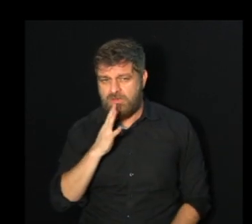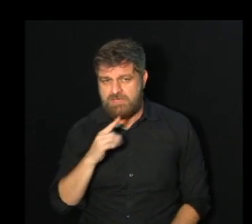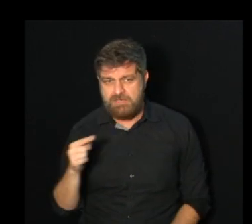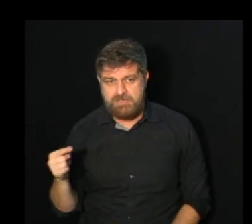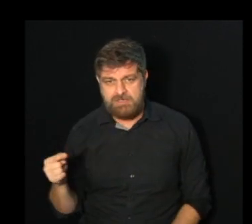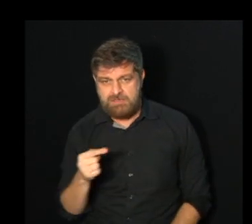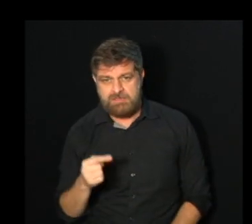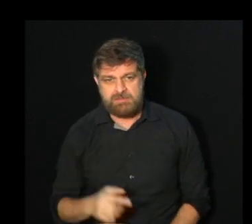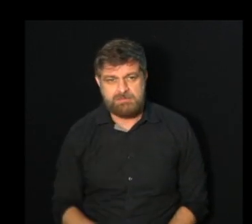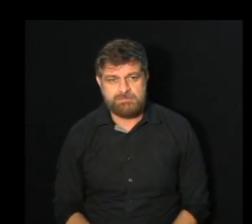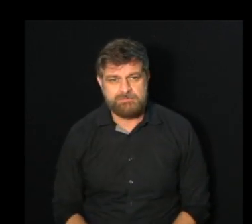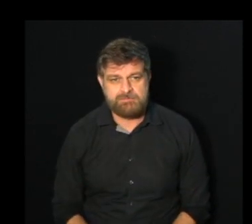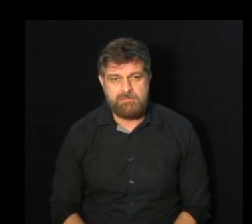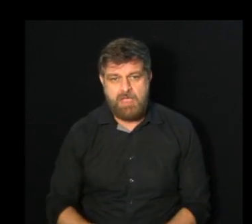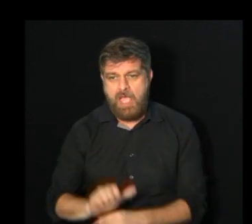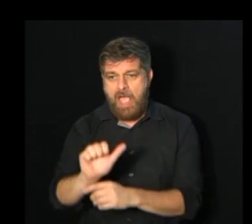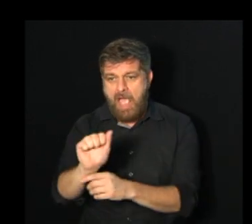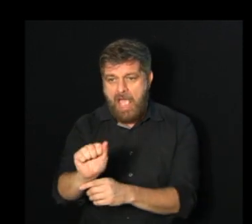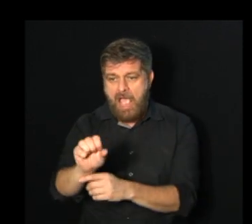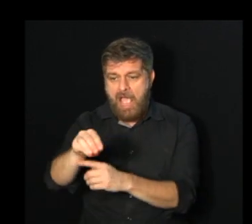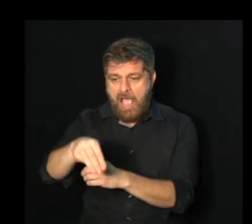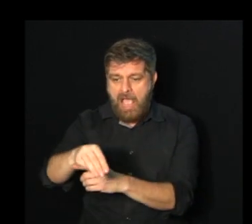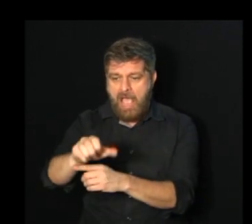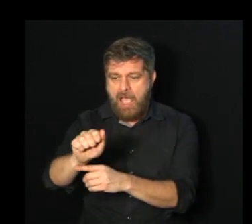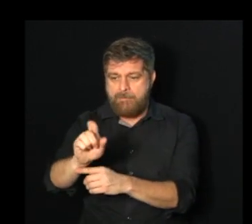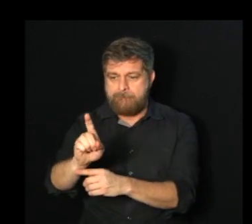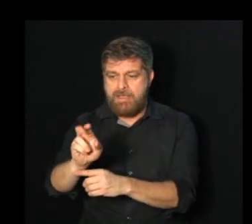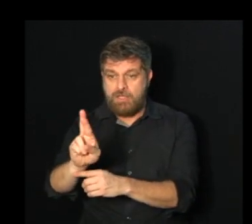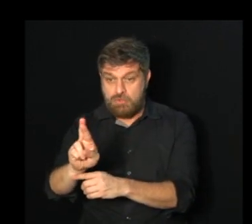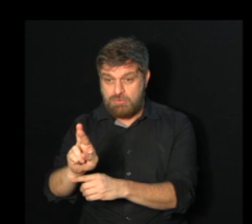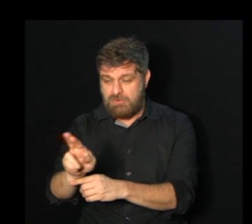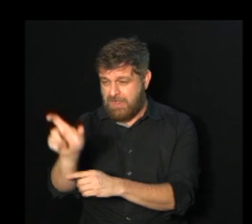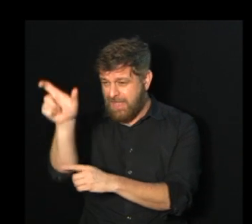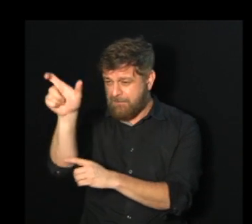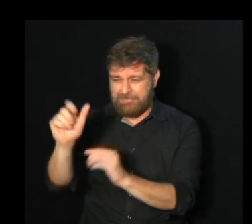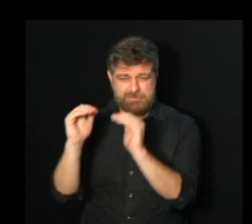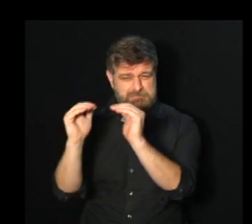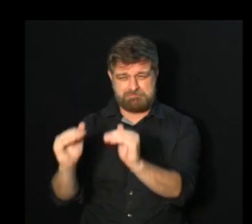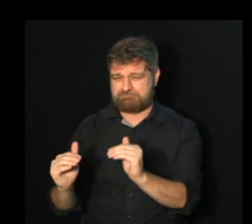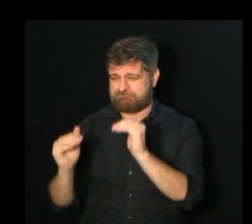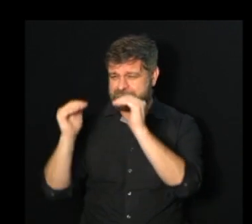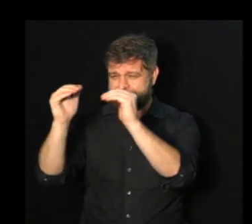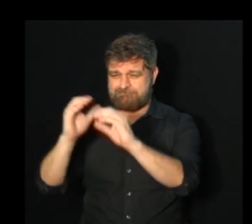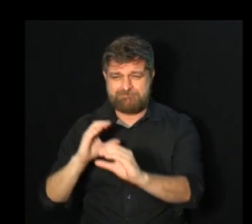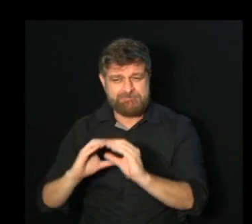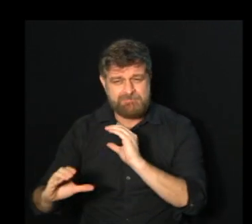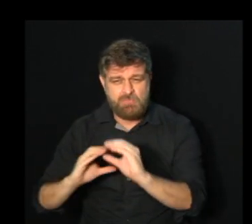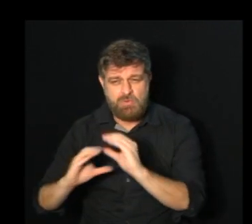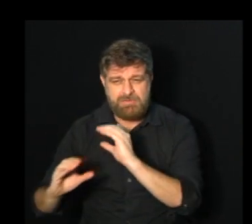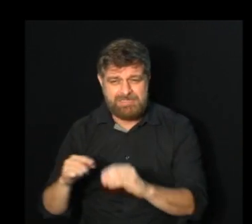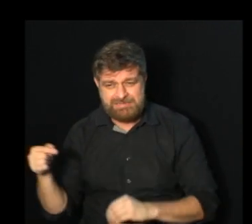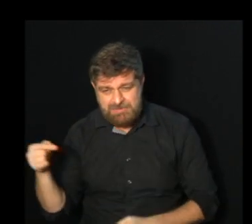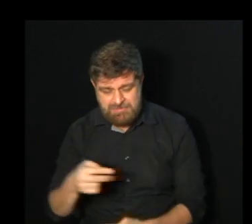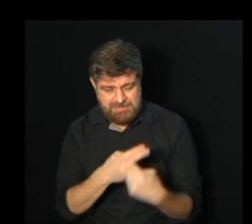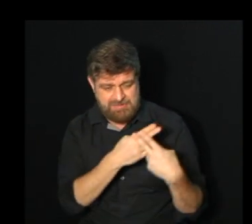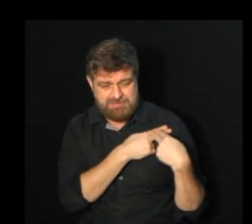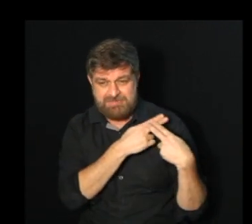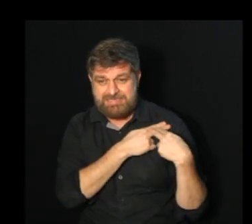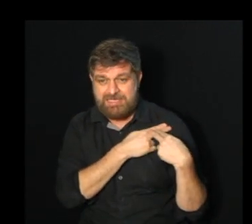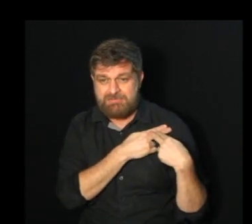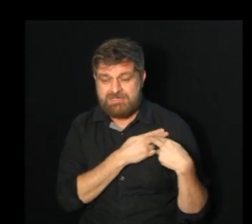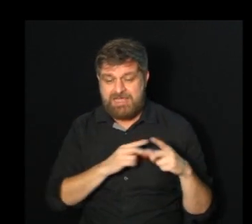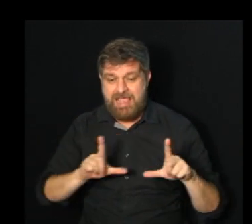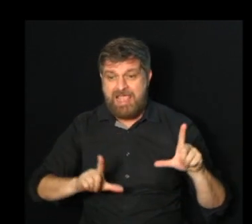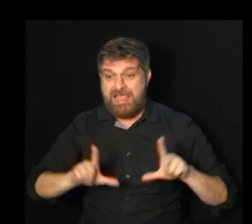Joly, que foi um papa aqui da comunicação dentro de Campinas, o pai da TV a cabo,